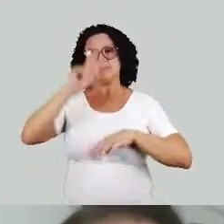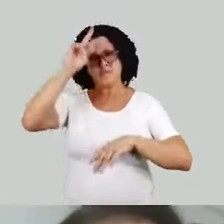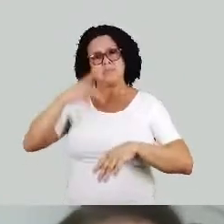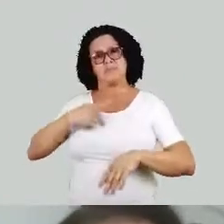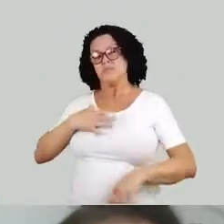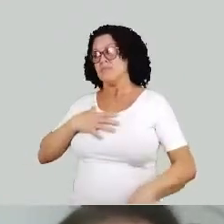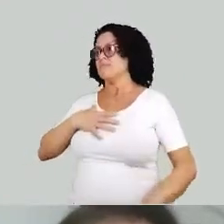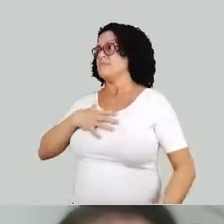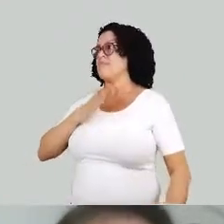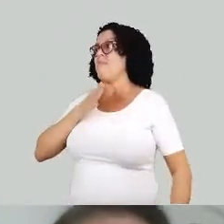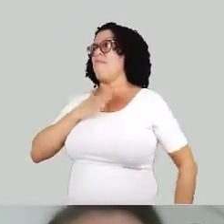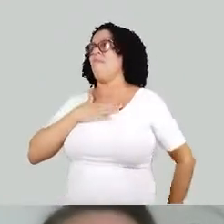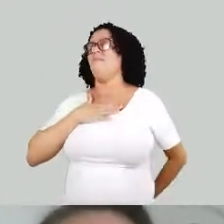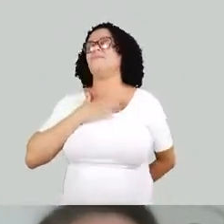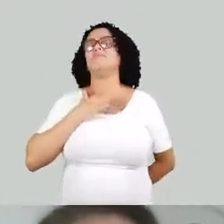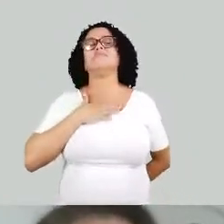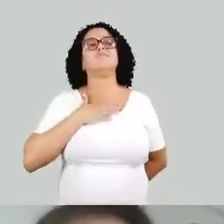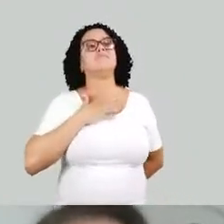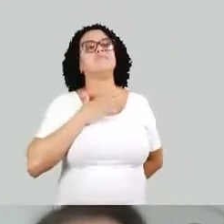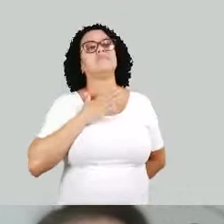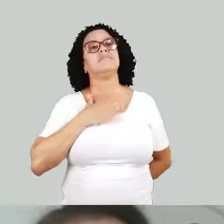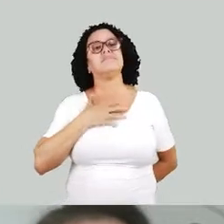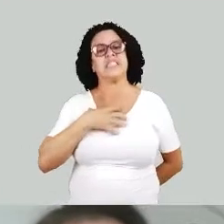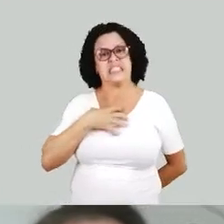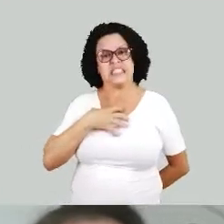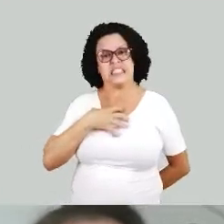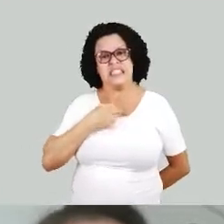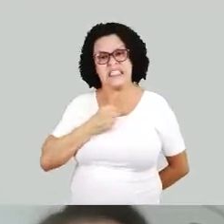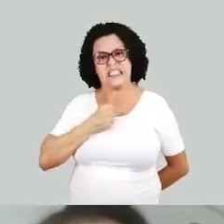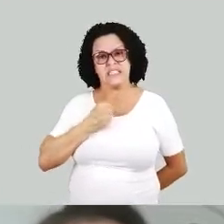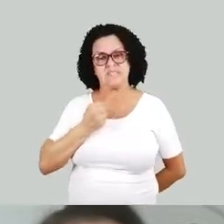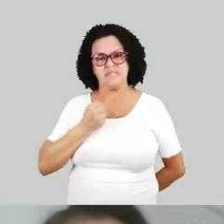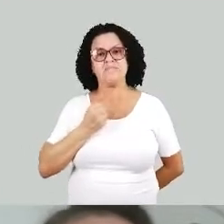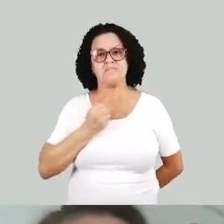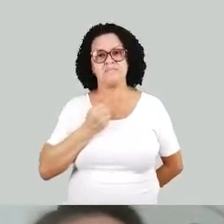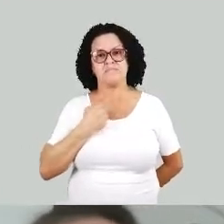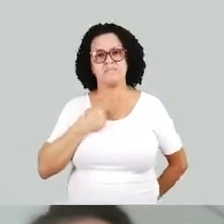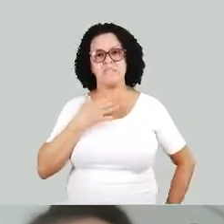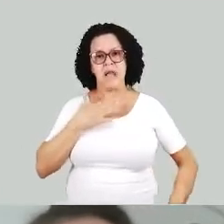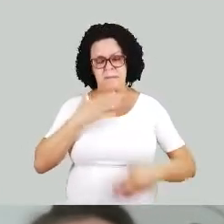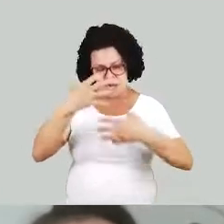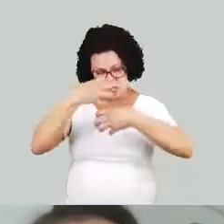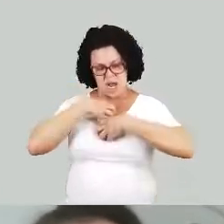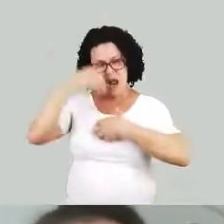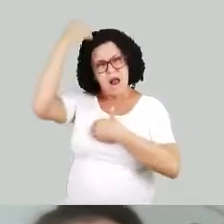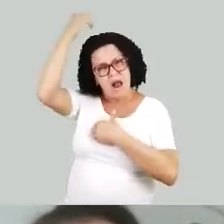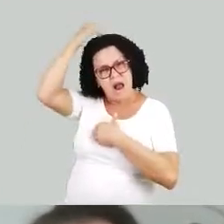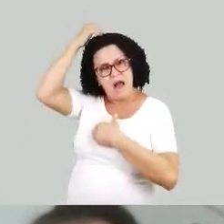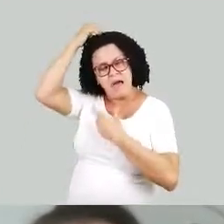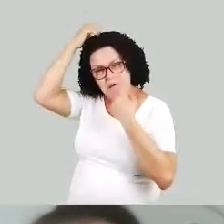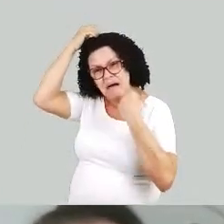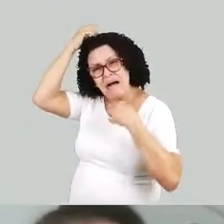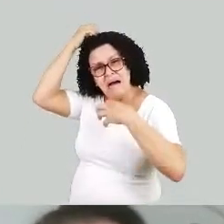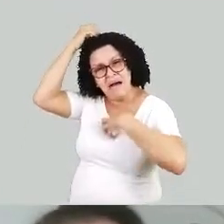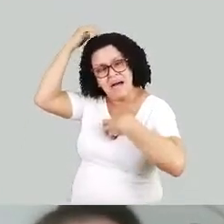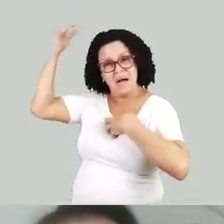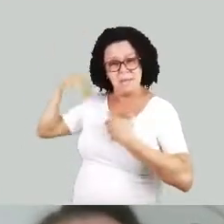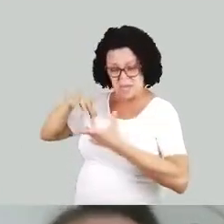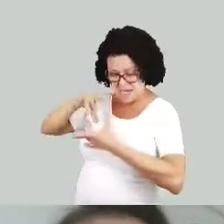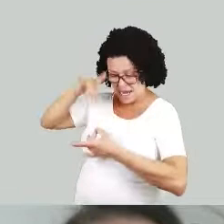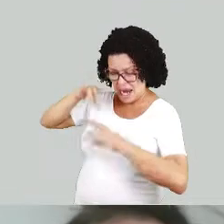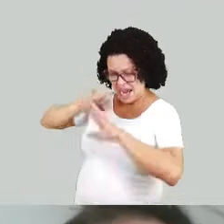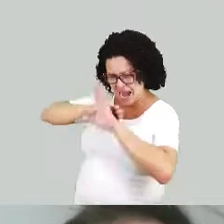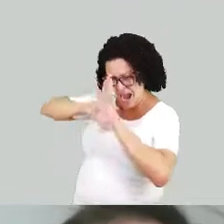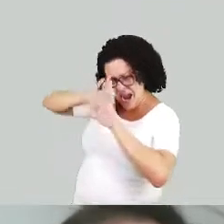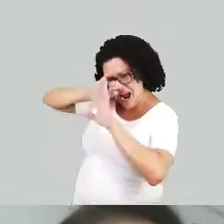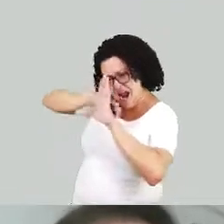consigo me libertar? É o meu orgulho ferido, talvez? É a minha criança interior que chora? Algo